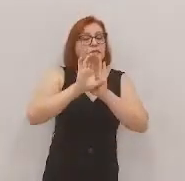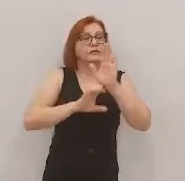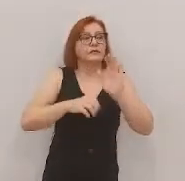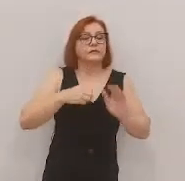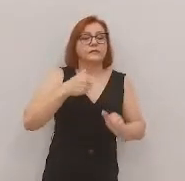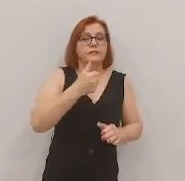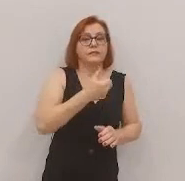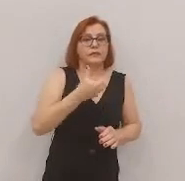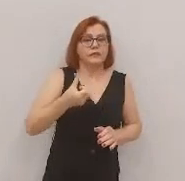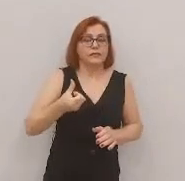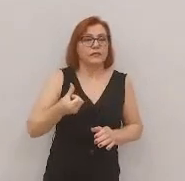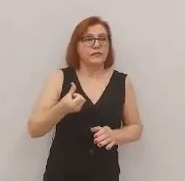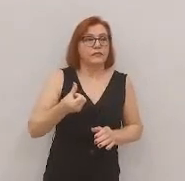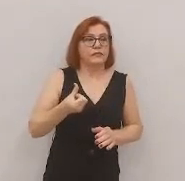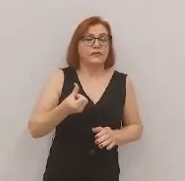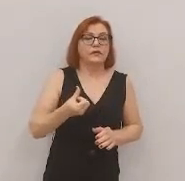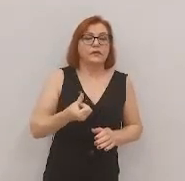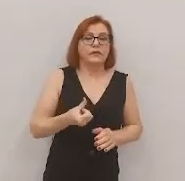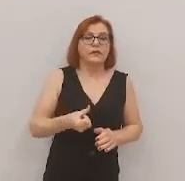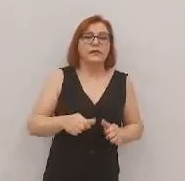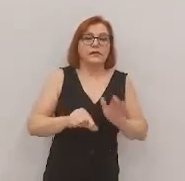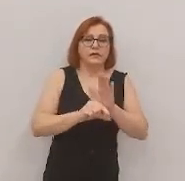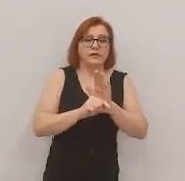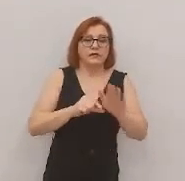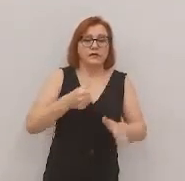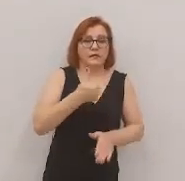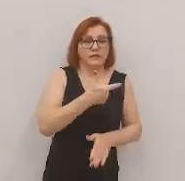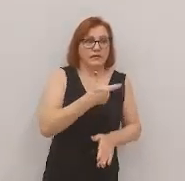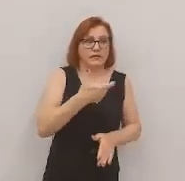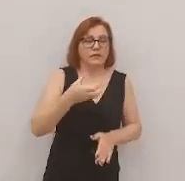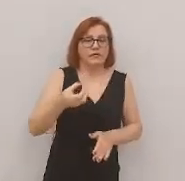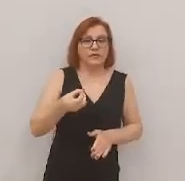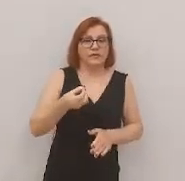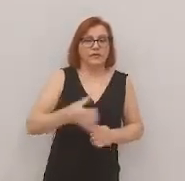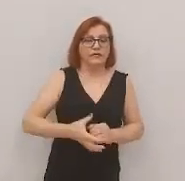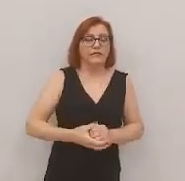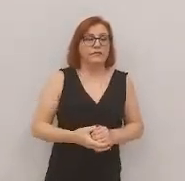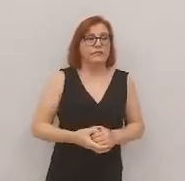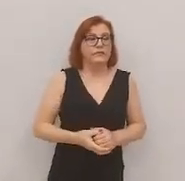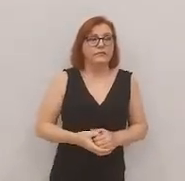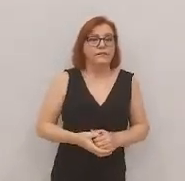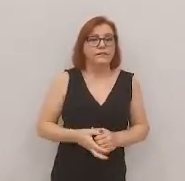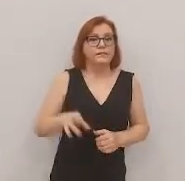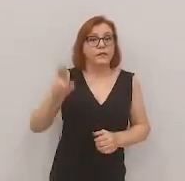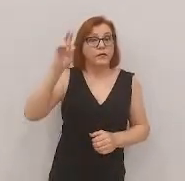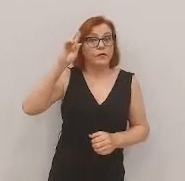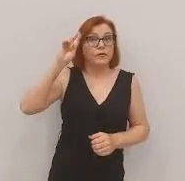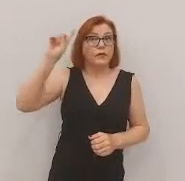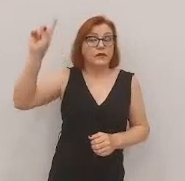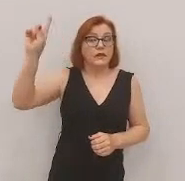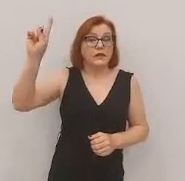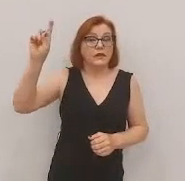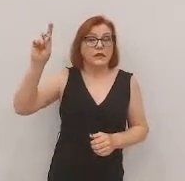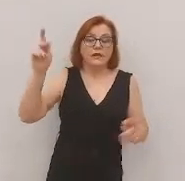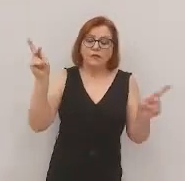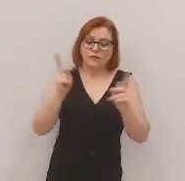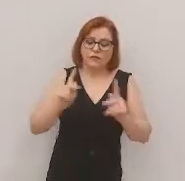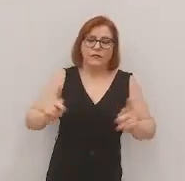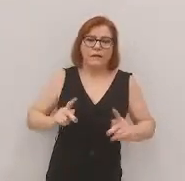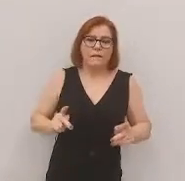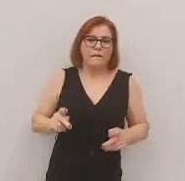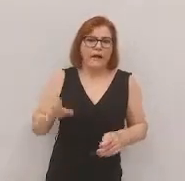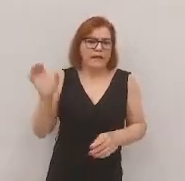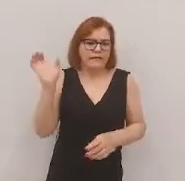versículo 20. Diz assim: e o Deus da paz em breve,